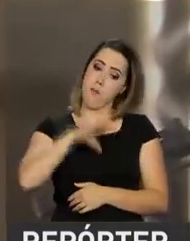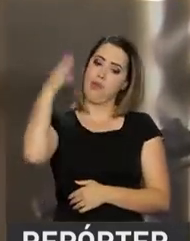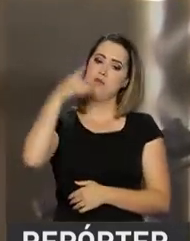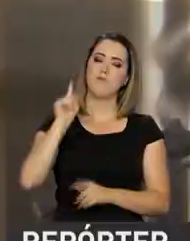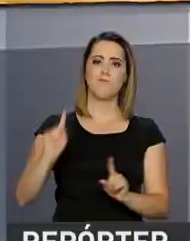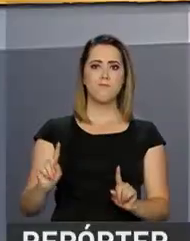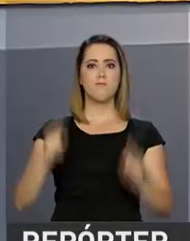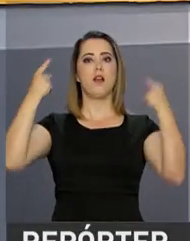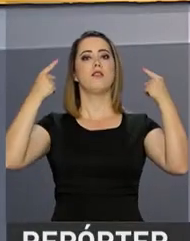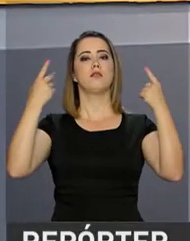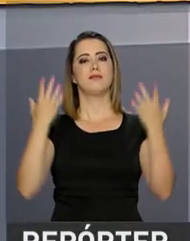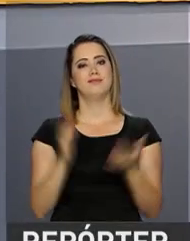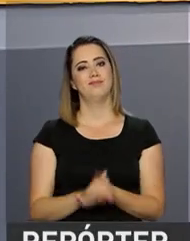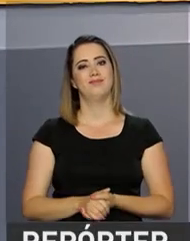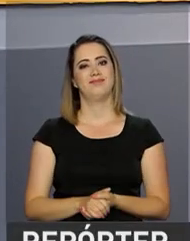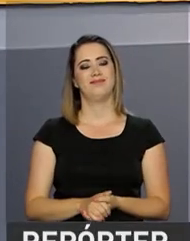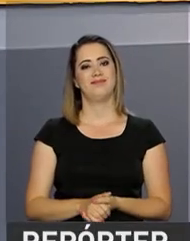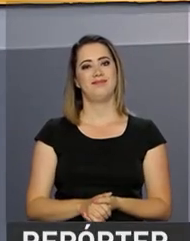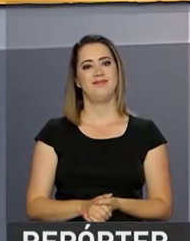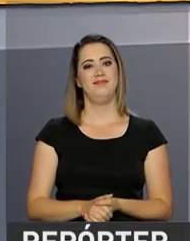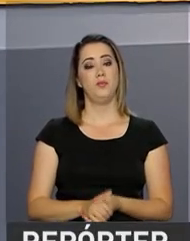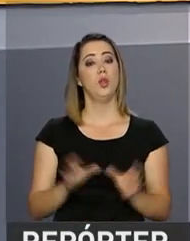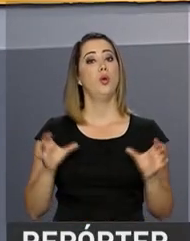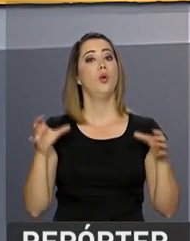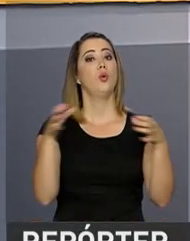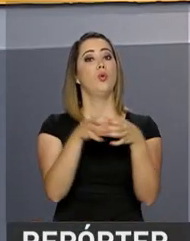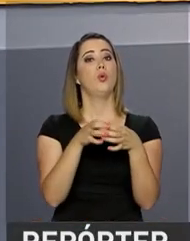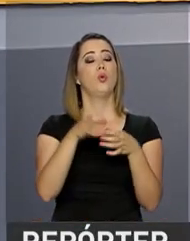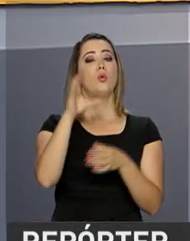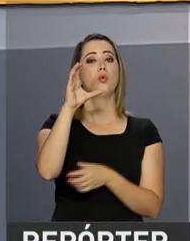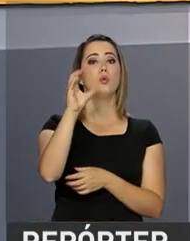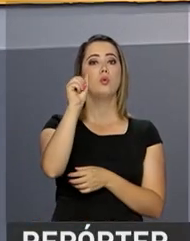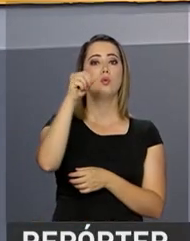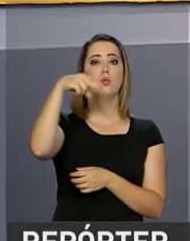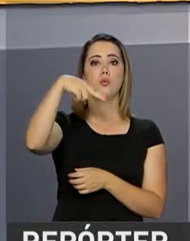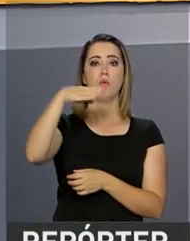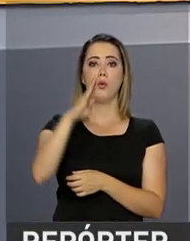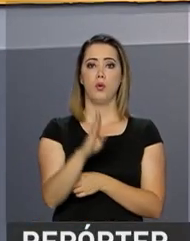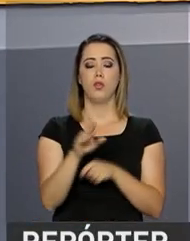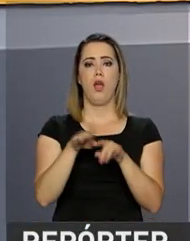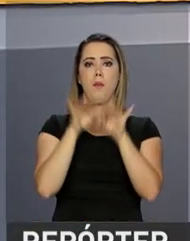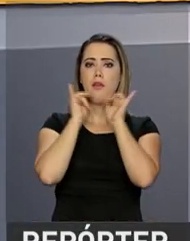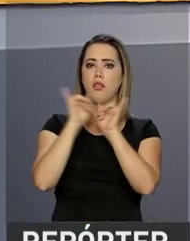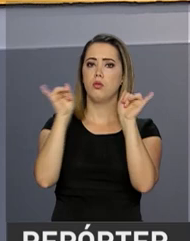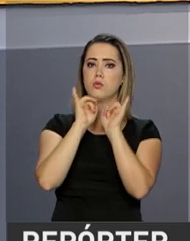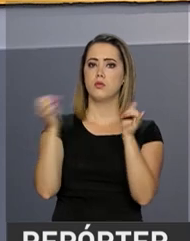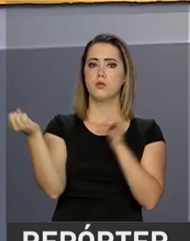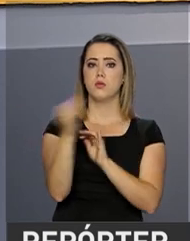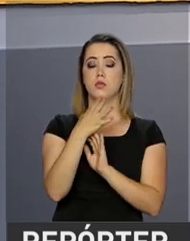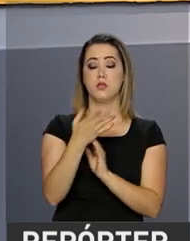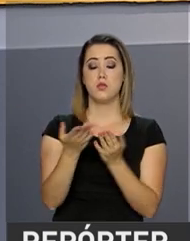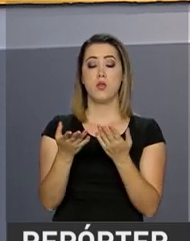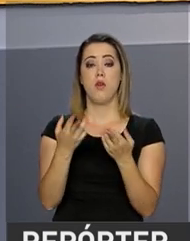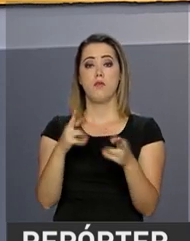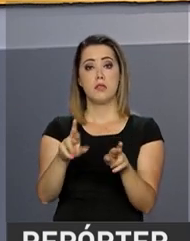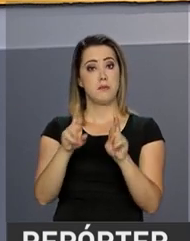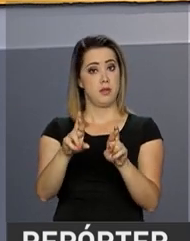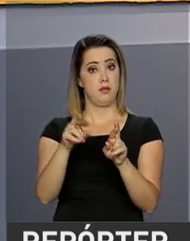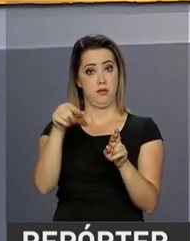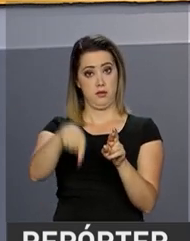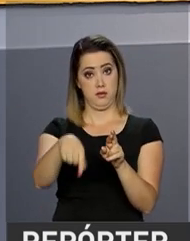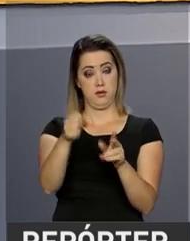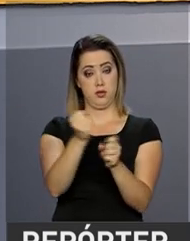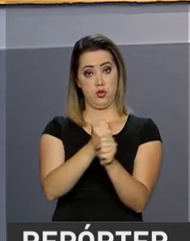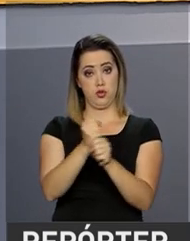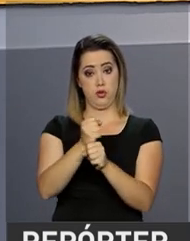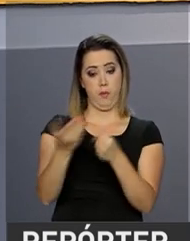usado a companhia nacional de abastecimento anunciou as novas estimativas para a safra de grãos deste ano